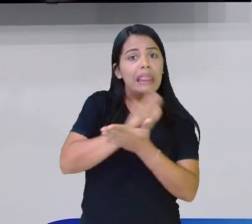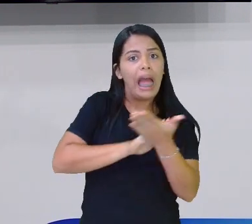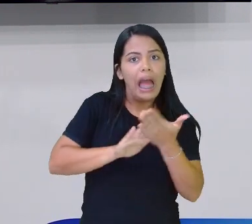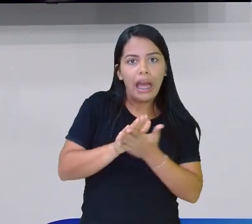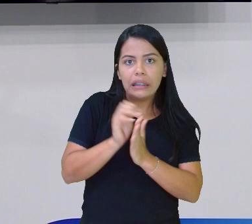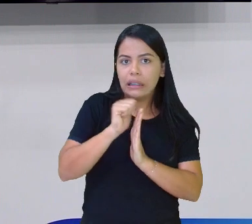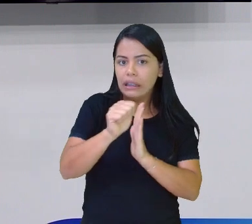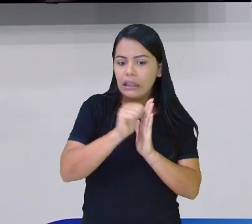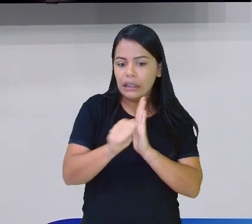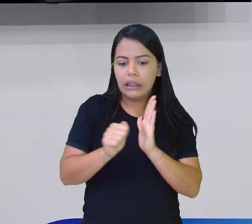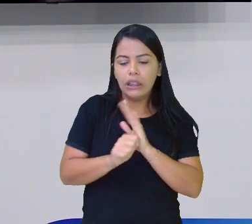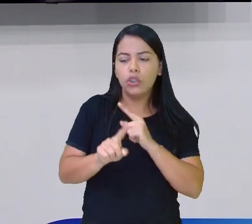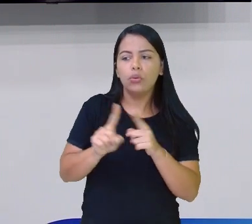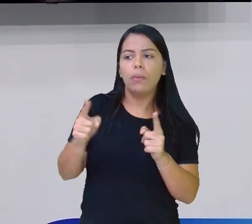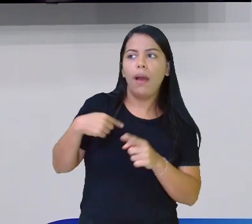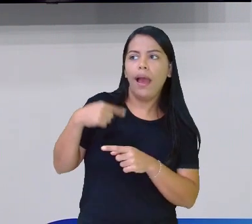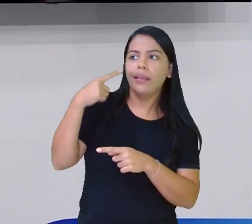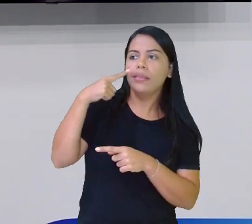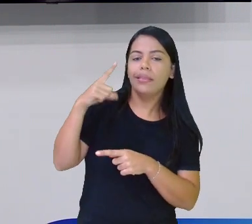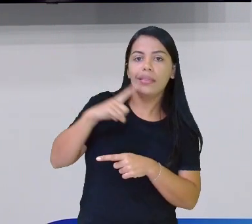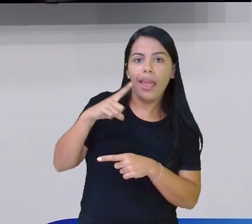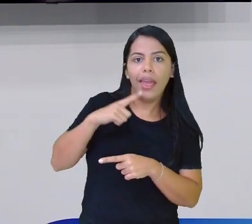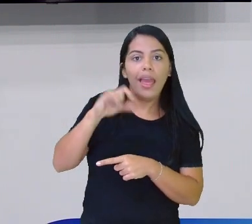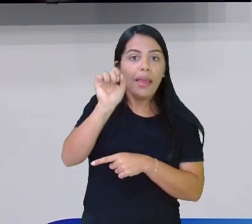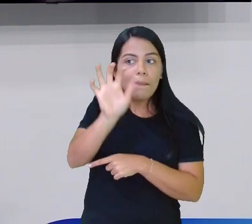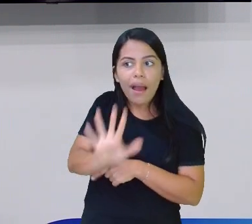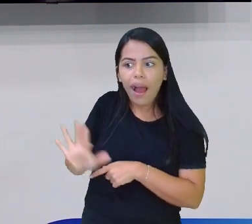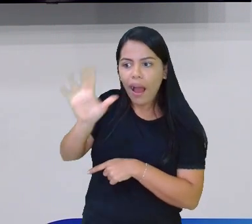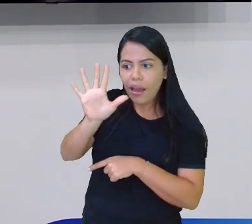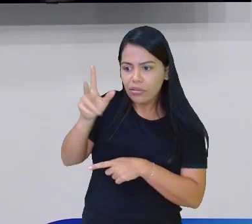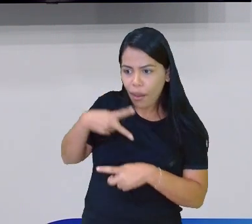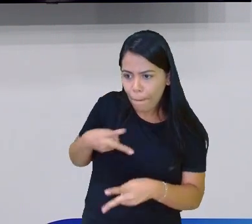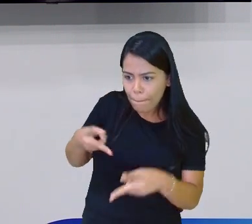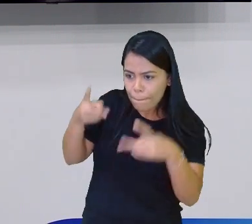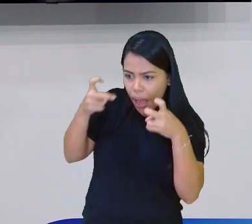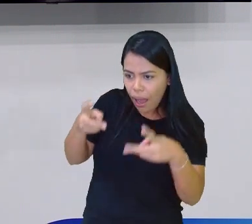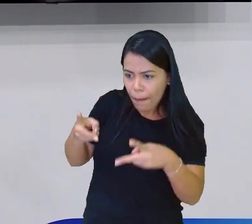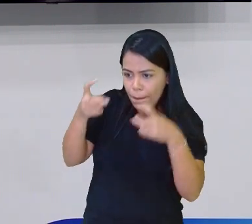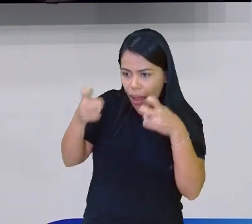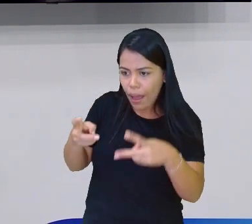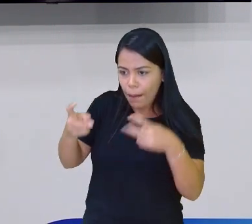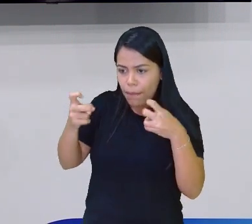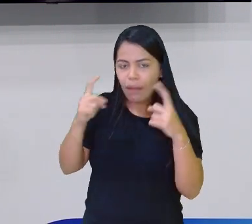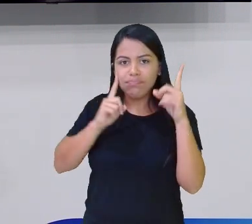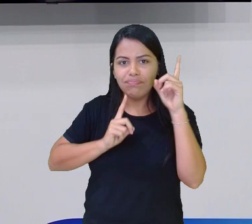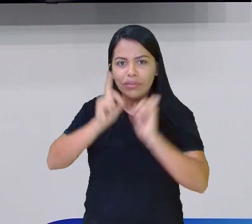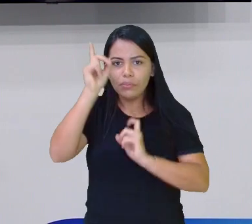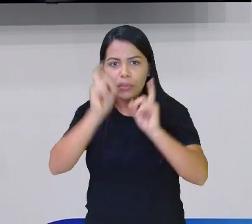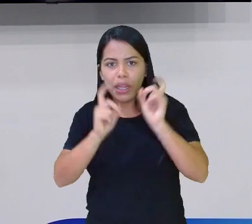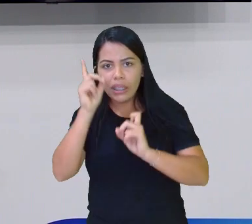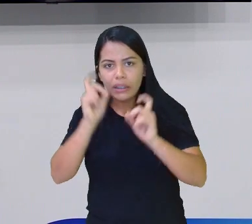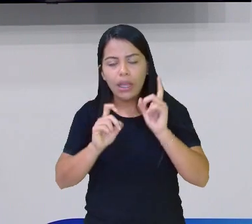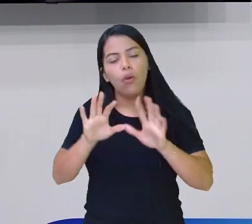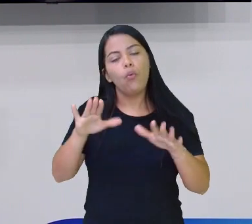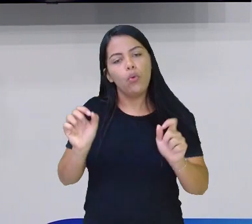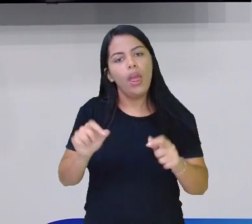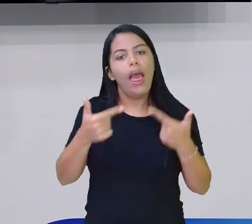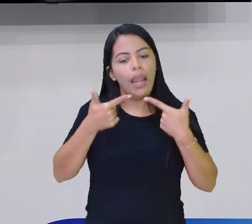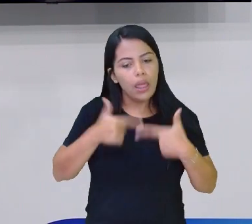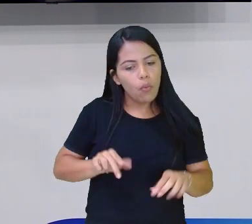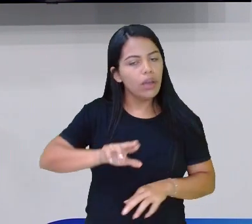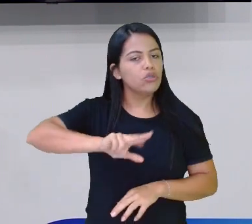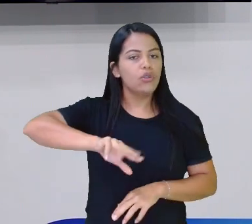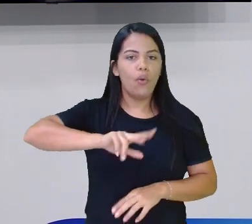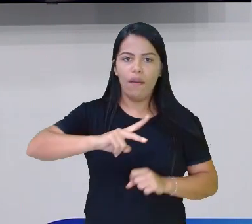fica atento nesse detalhe aí. Quando você for criar a sua tirinha, você sim pode explorar bastante a linguagem não verbal, que são